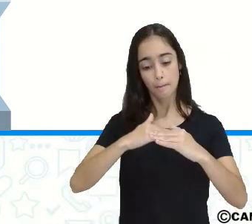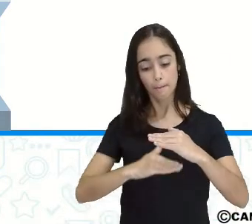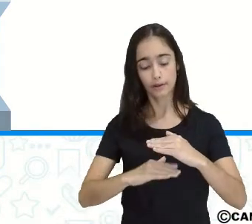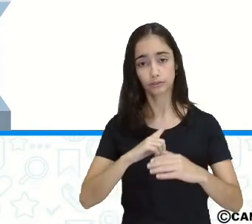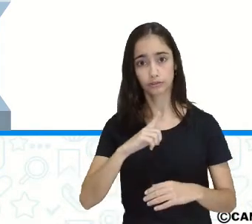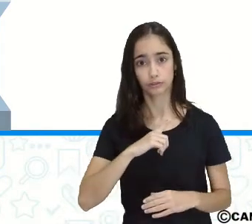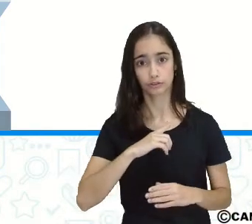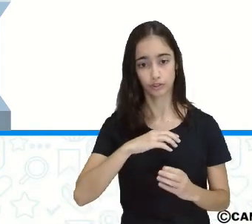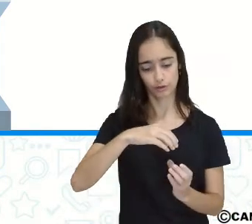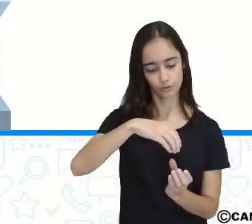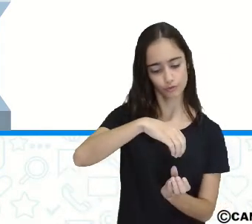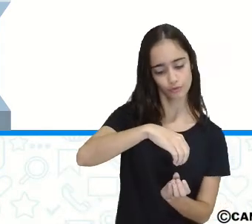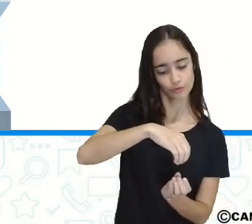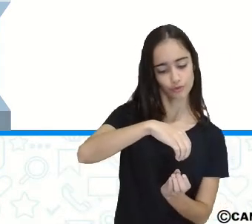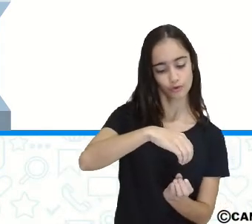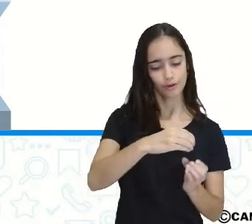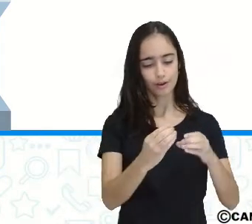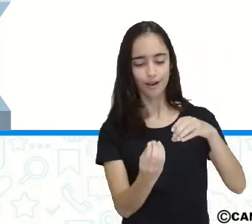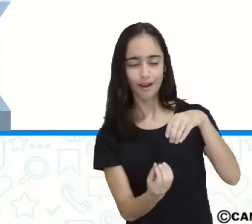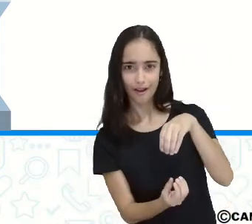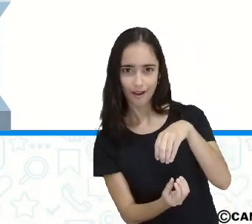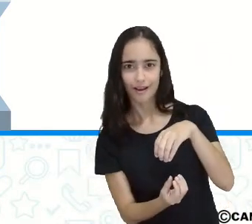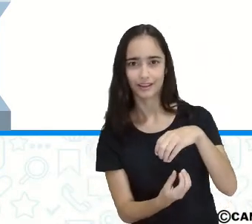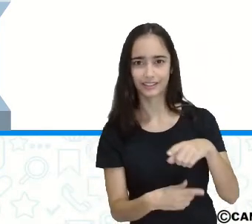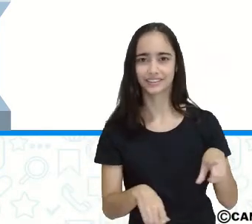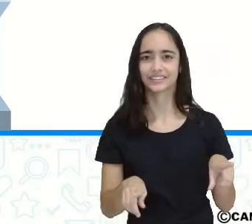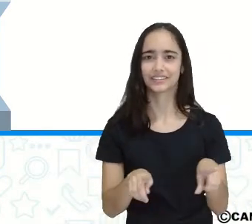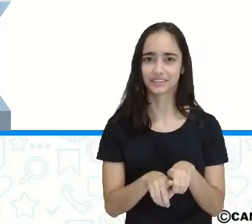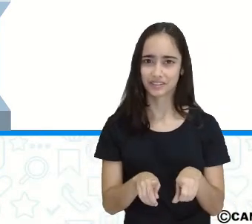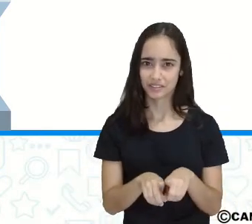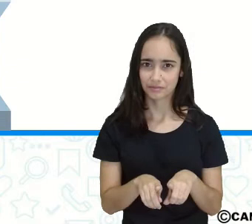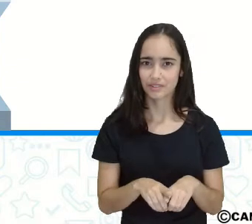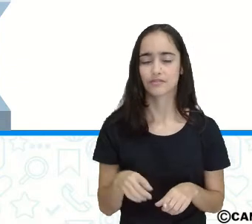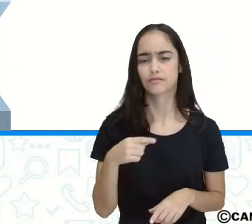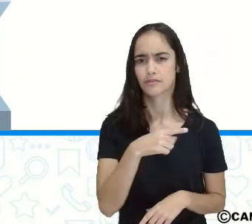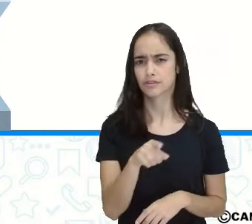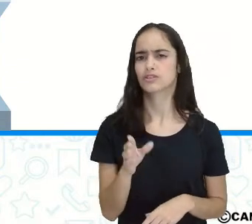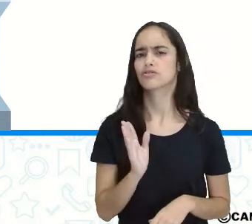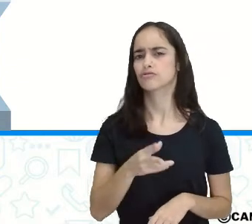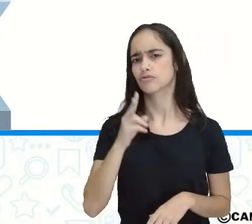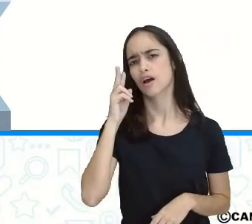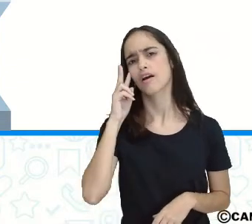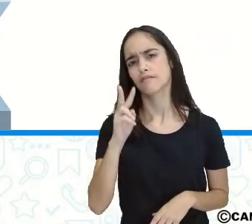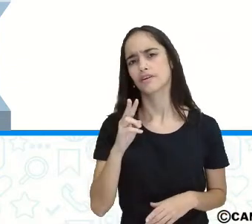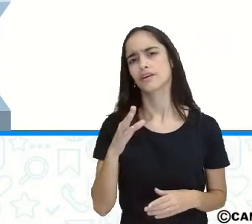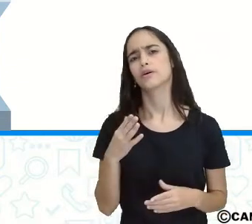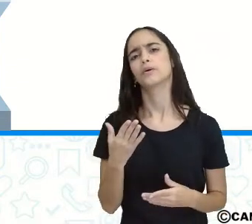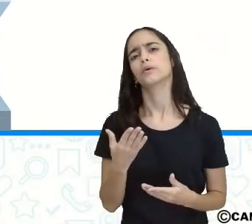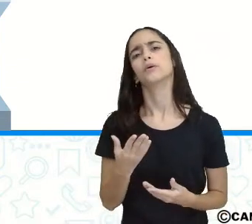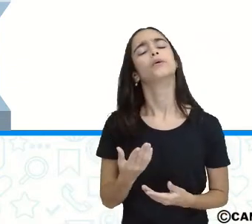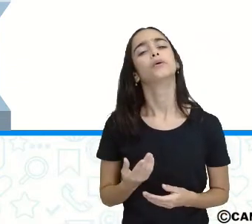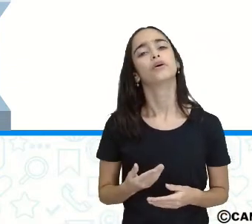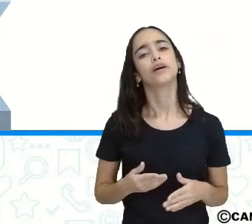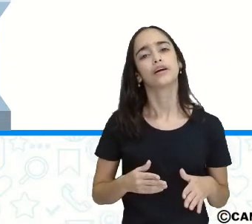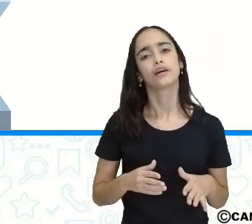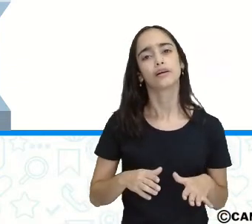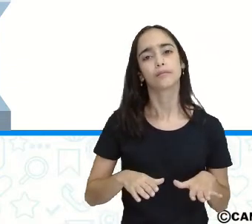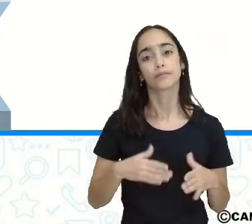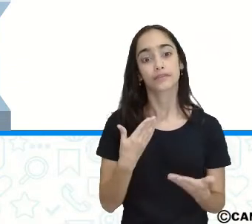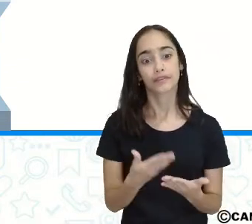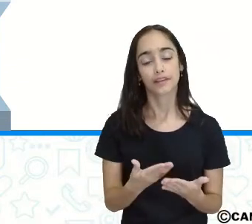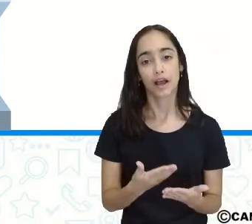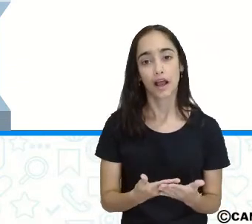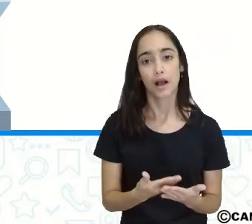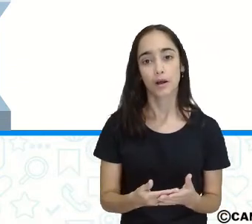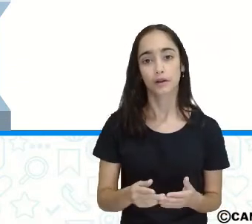viram essa semana na aula da professora Mauriceia, né? Ou foi essa semana ou foi semana passada, não me recordo. Bem, mas